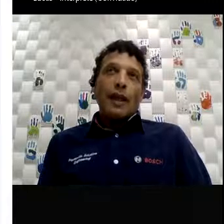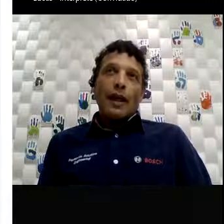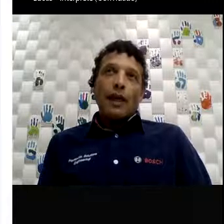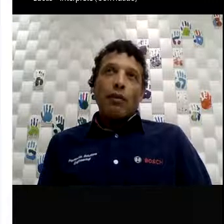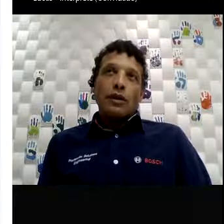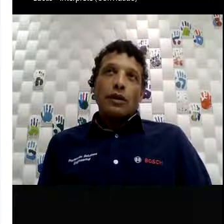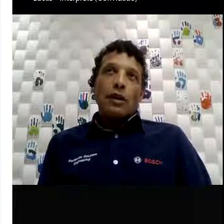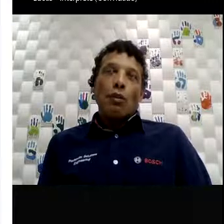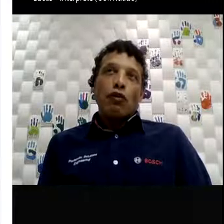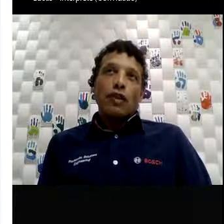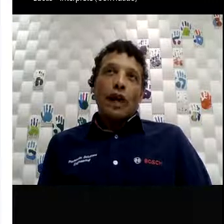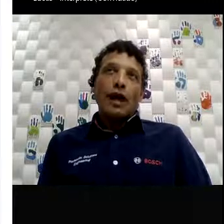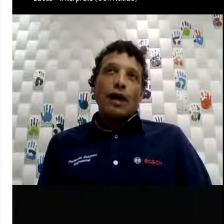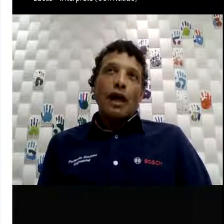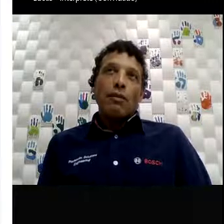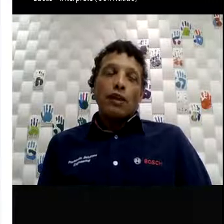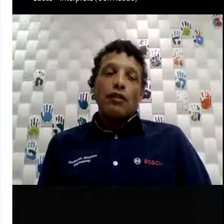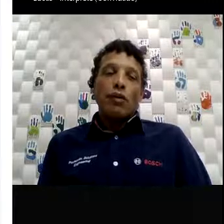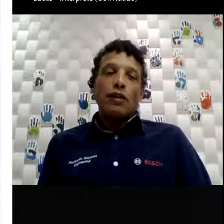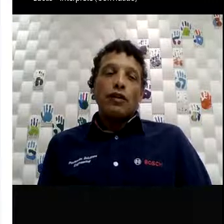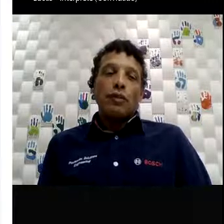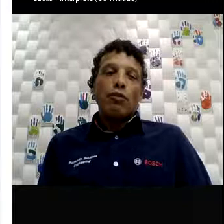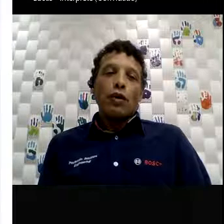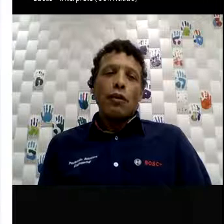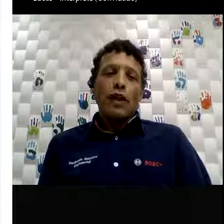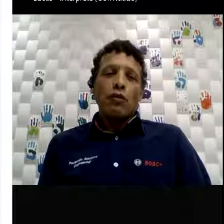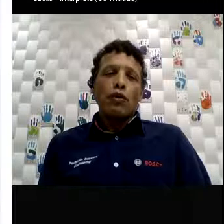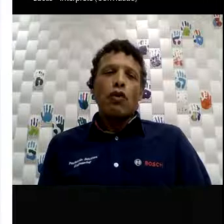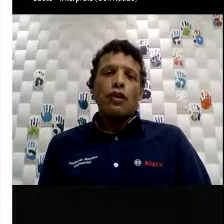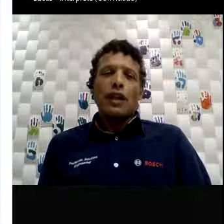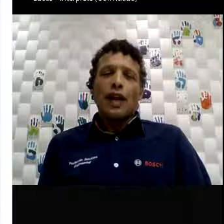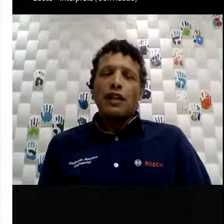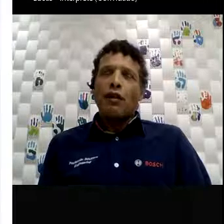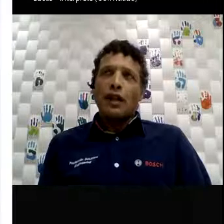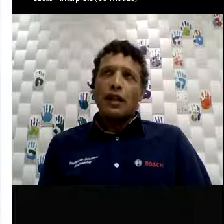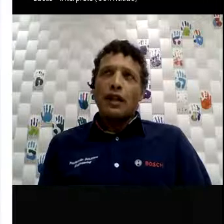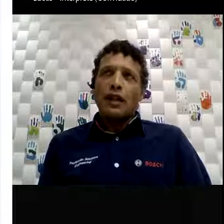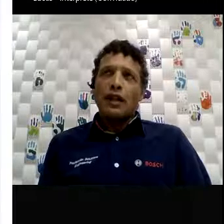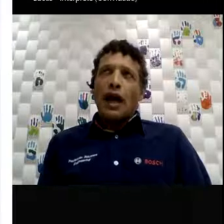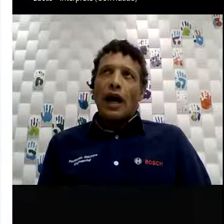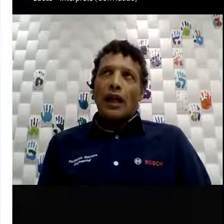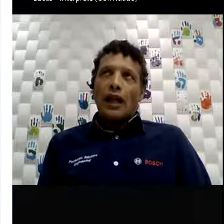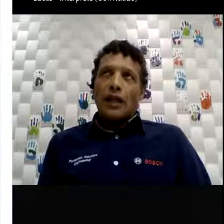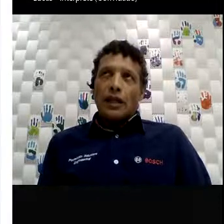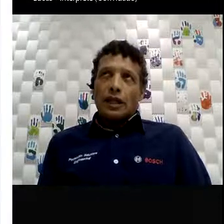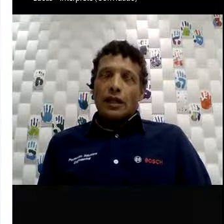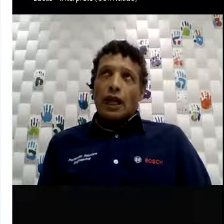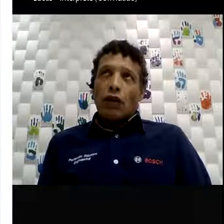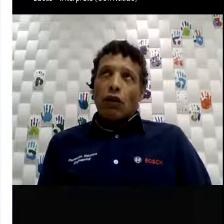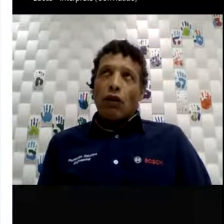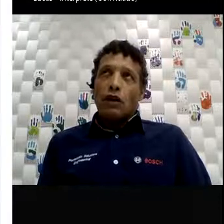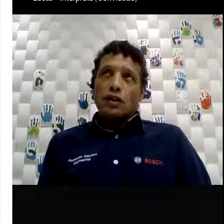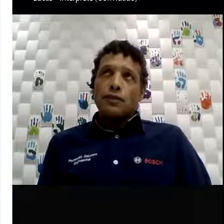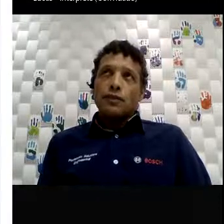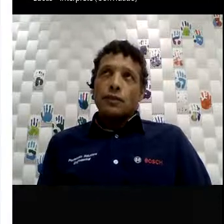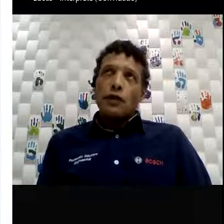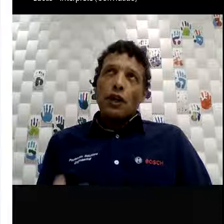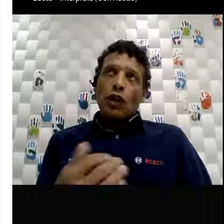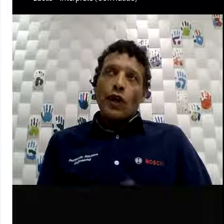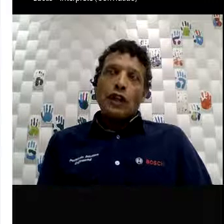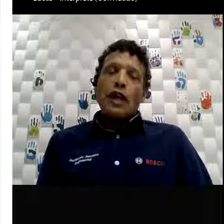poder demonstrar a empresa que eu participo. Por quê? Porque é muito voltada à área de qualidade, à área